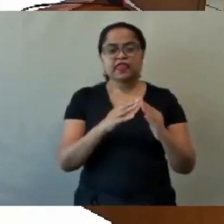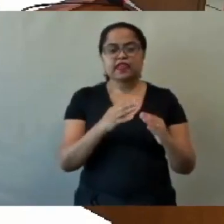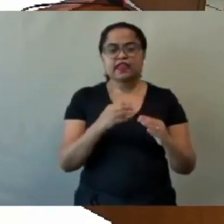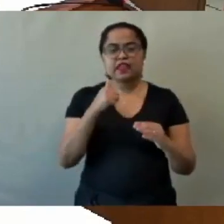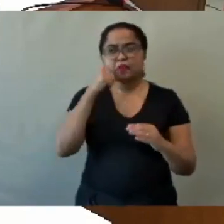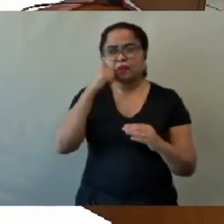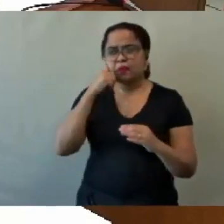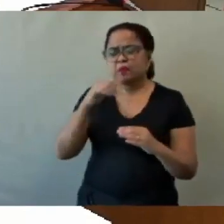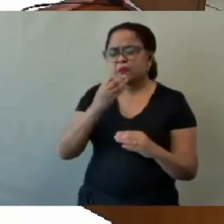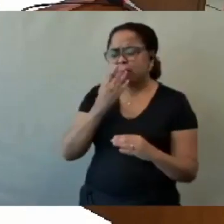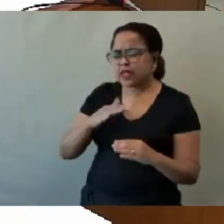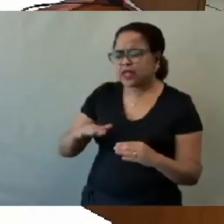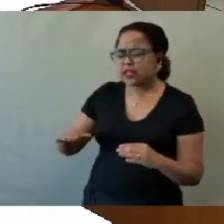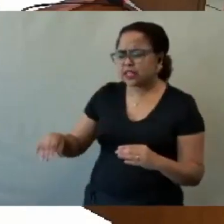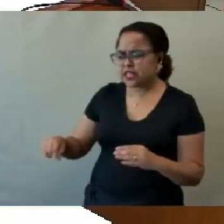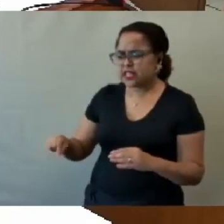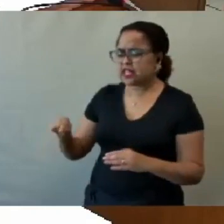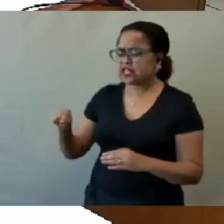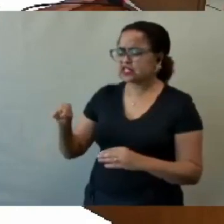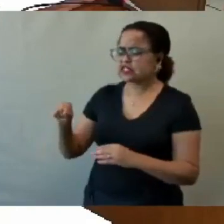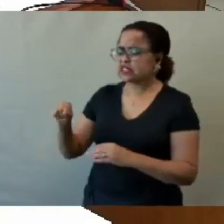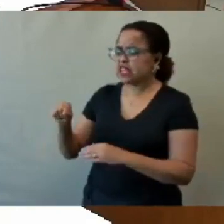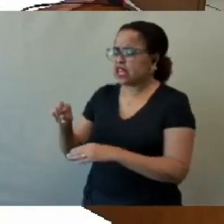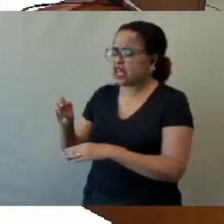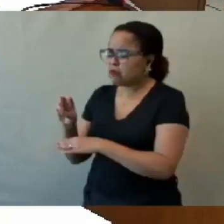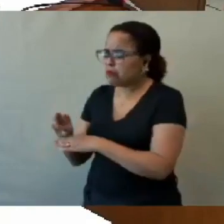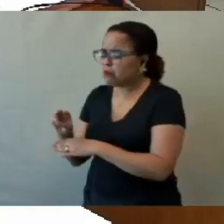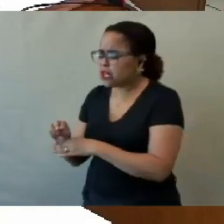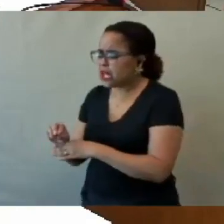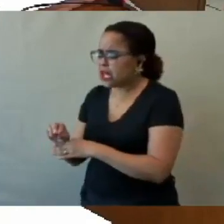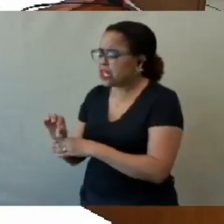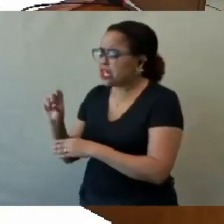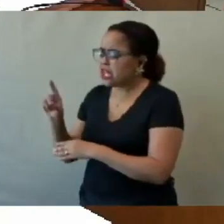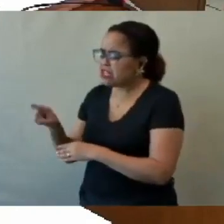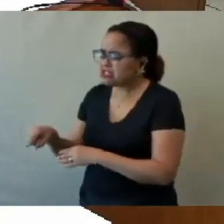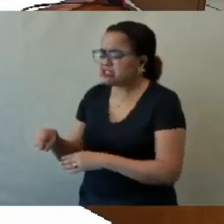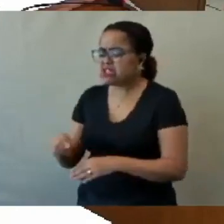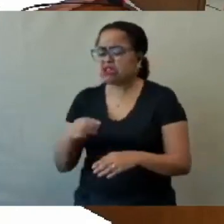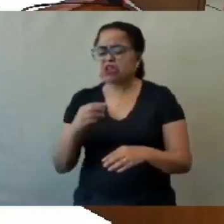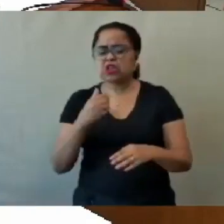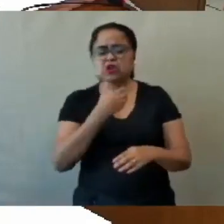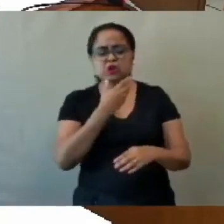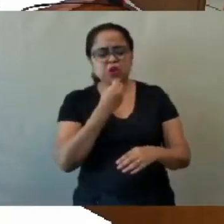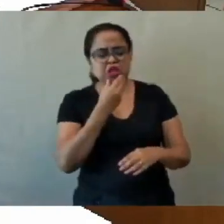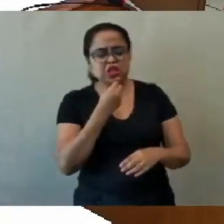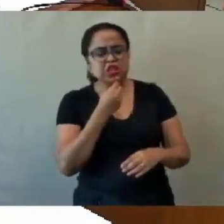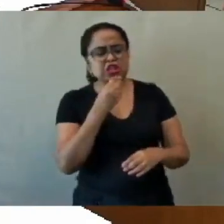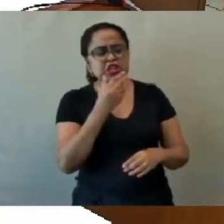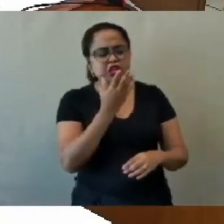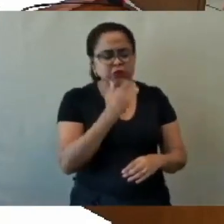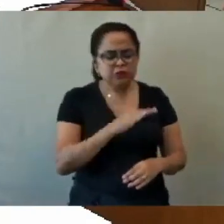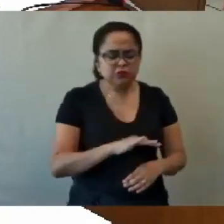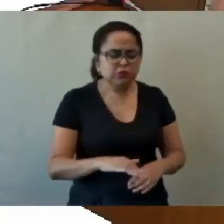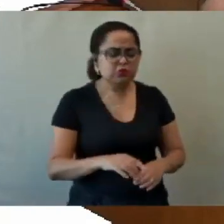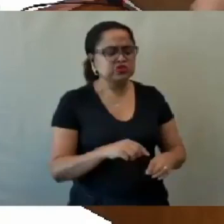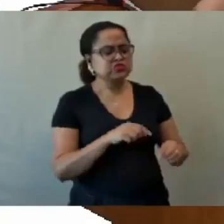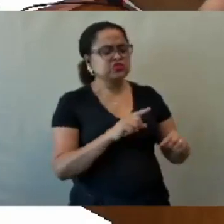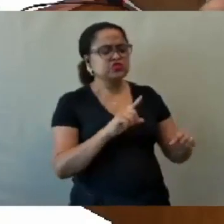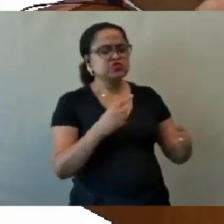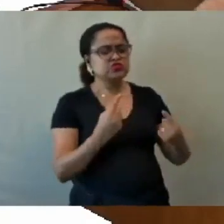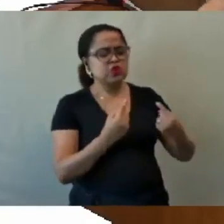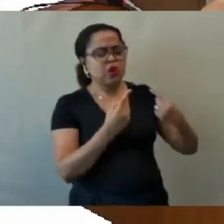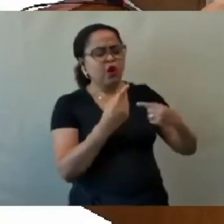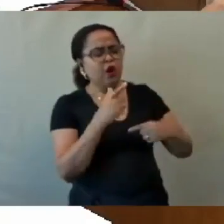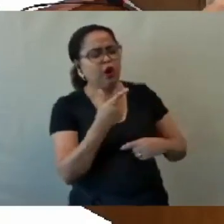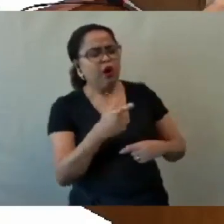Que possa dar às meninas oportunidades iguais de se desenvolver. Então, é um plano, nesse sentido, que pensa uma